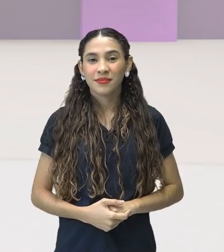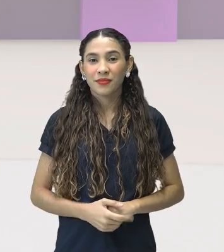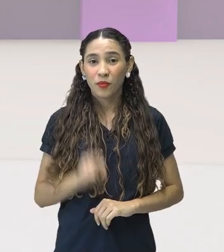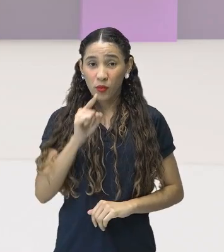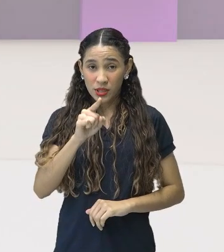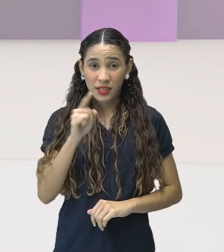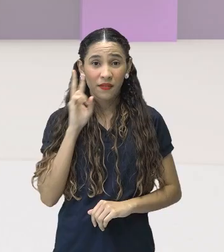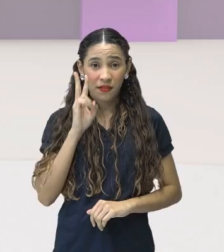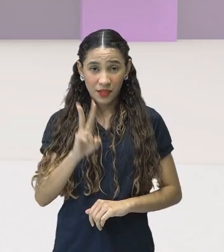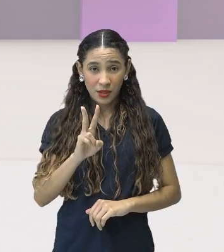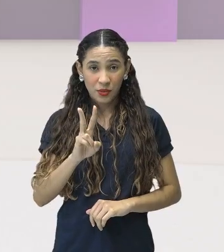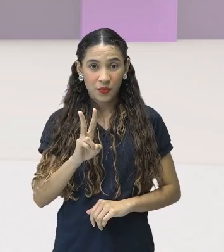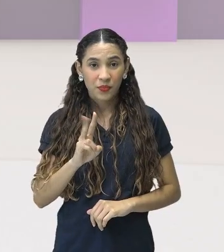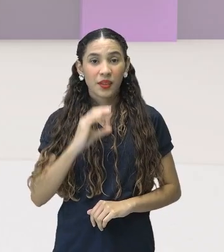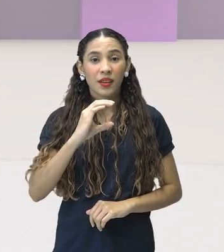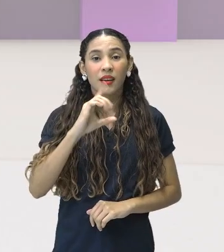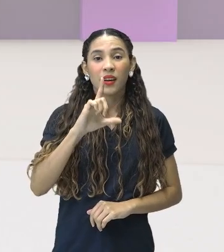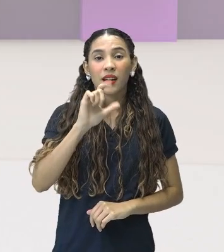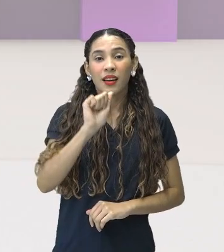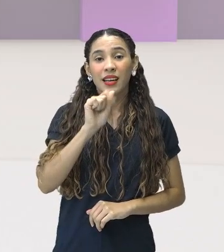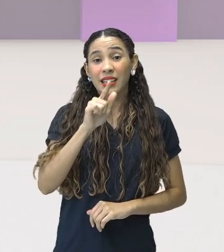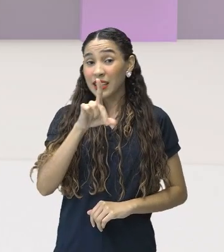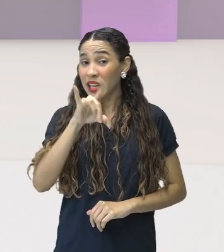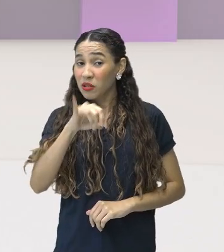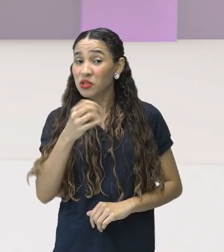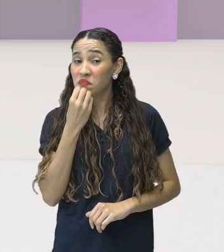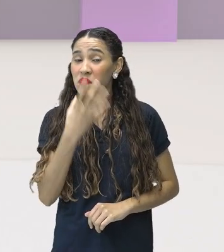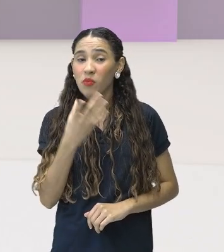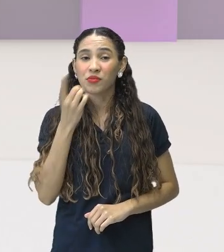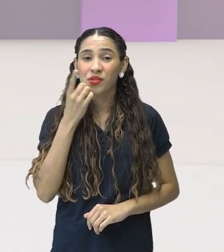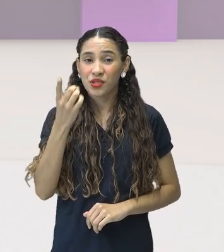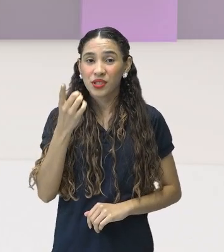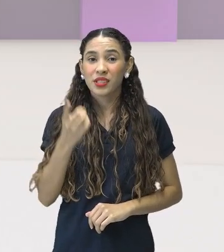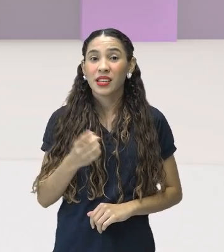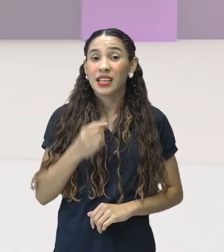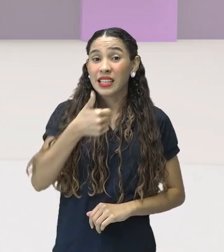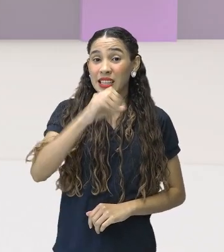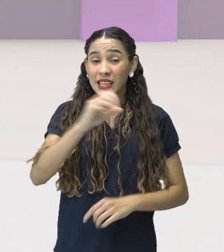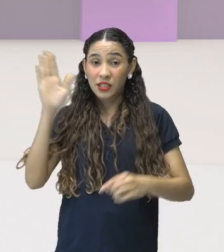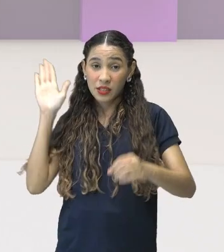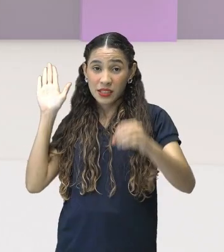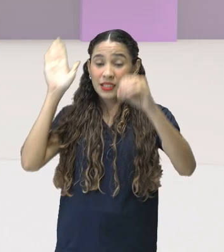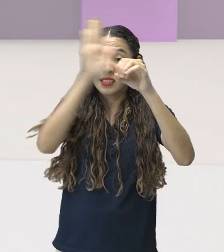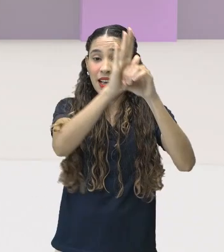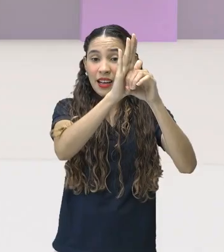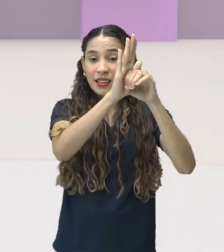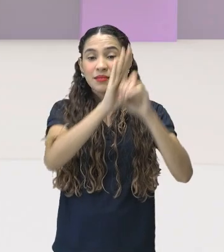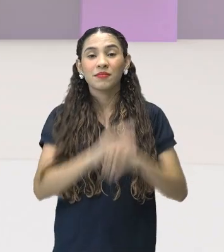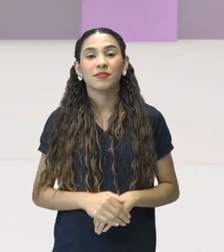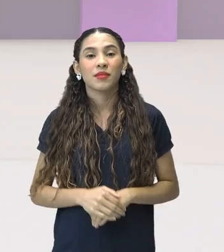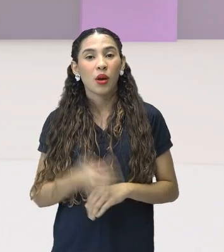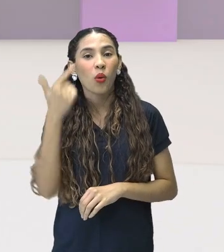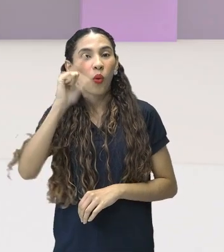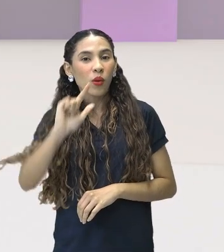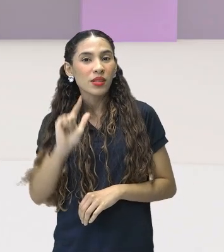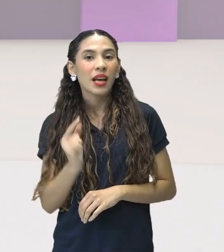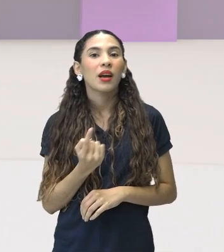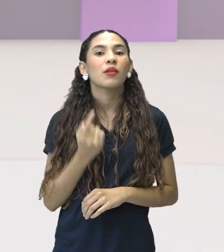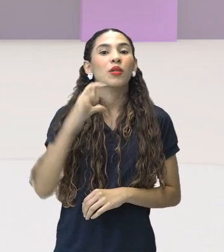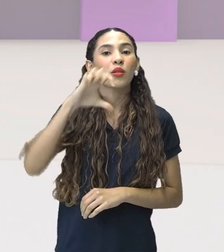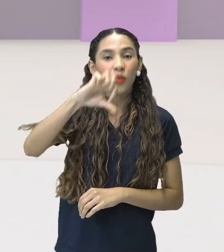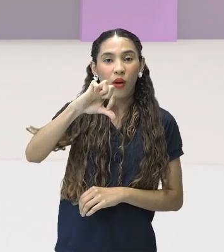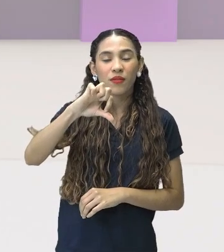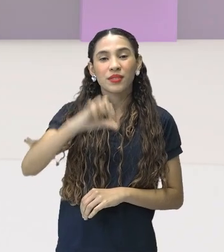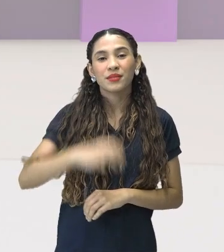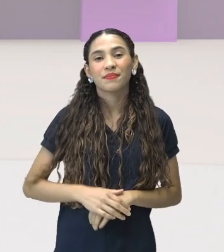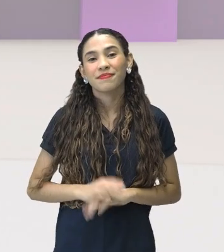Vocês viram aí? A Cláudia está num bom dia. A cada 10 saques, ela acerta